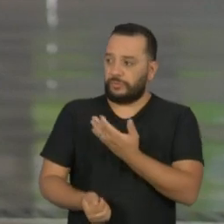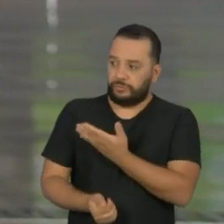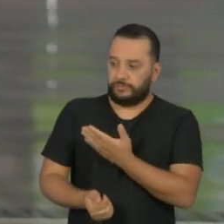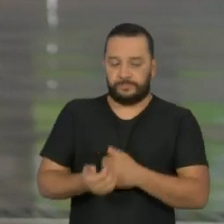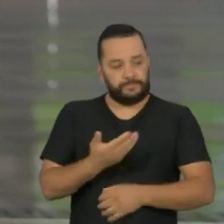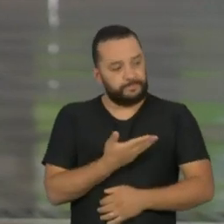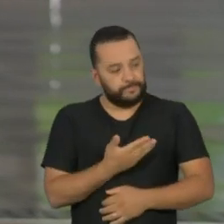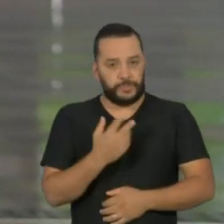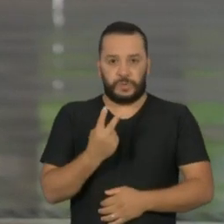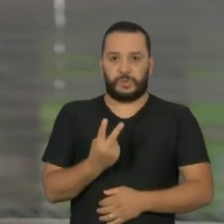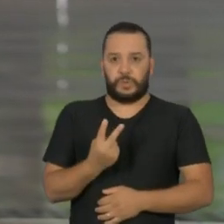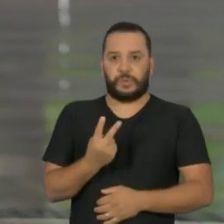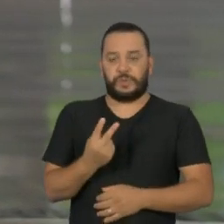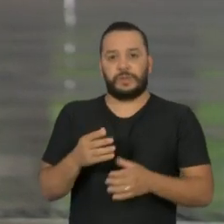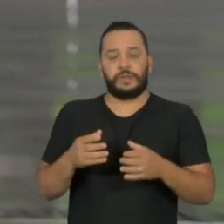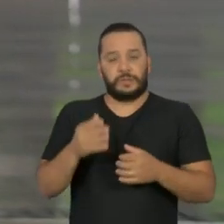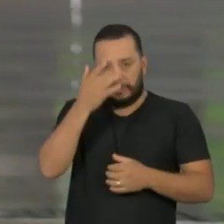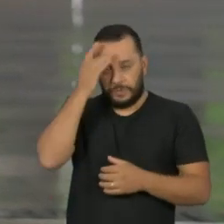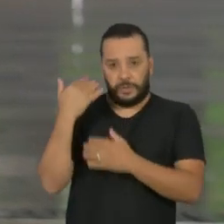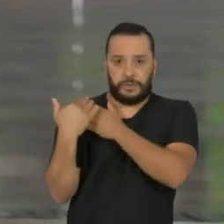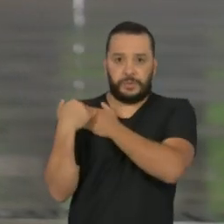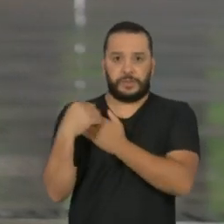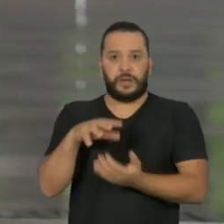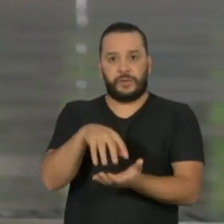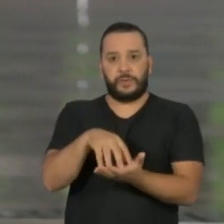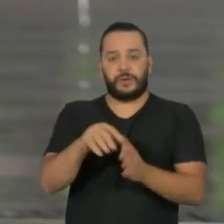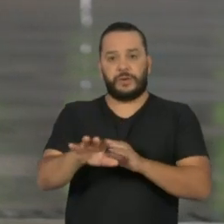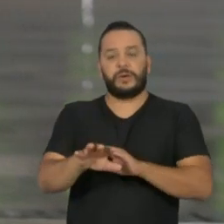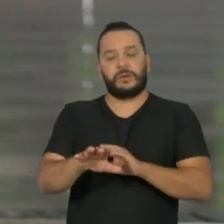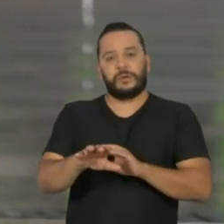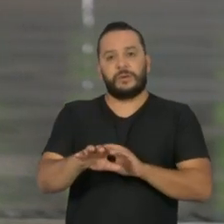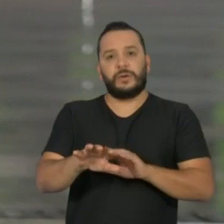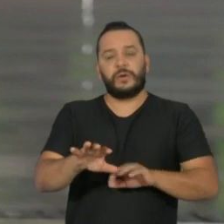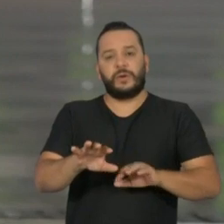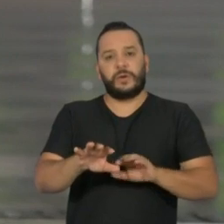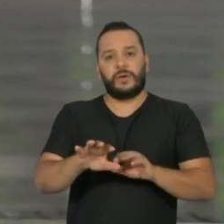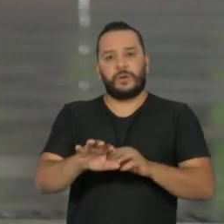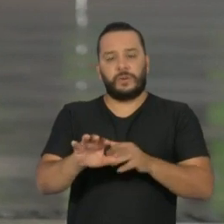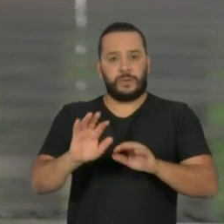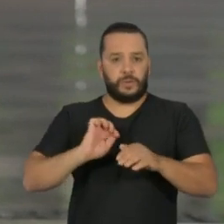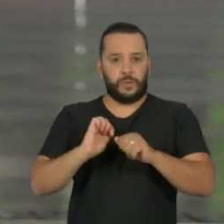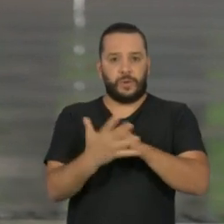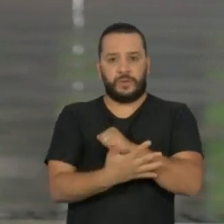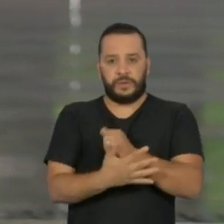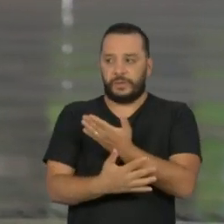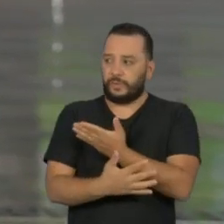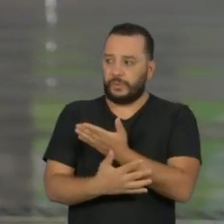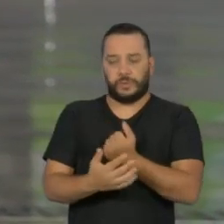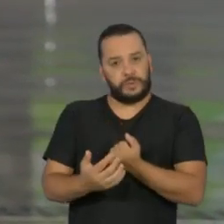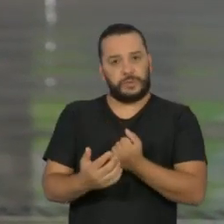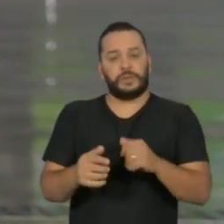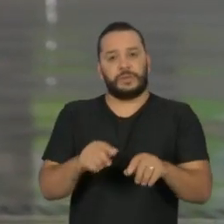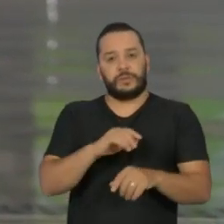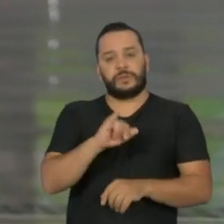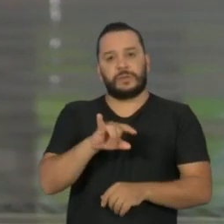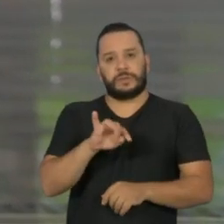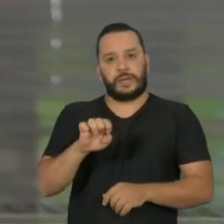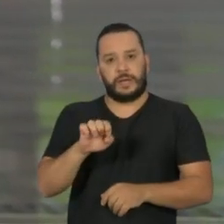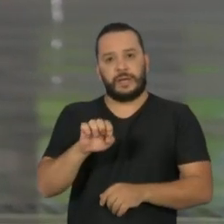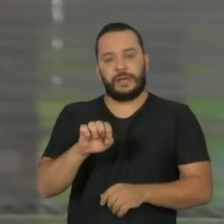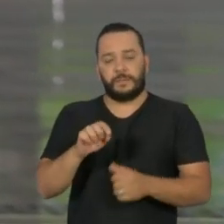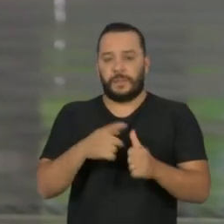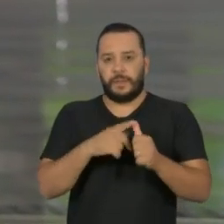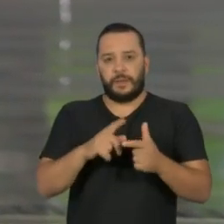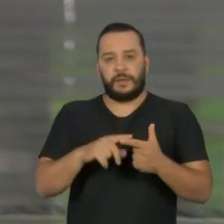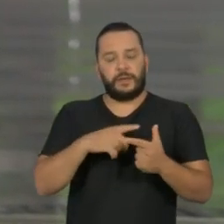de coronavírus, do COSUD-19, doutor Zé Henrique German e doutor Davi Wippe. Lembrando que a Prefeitura de